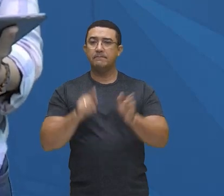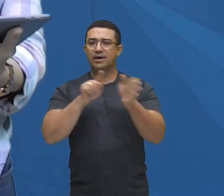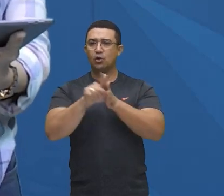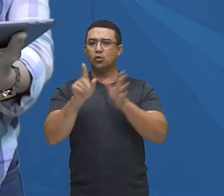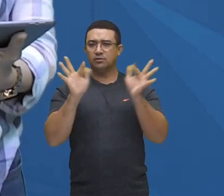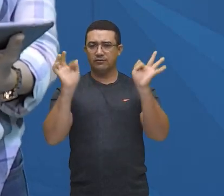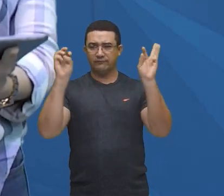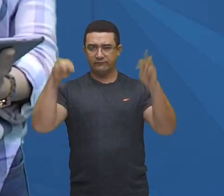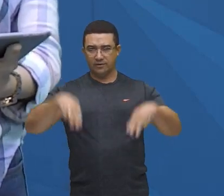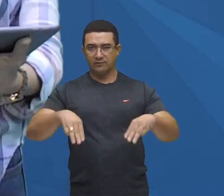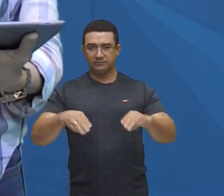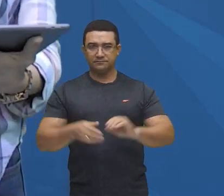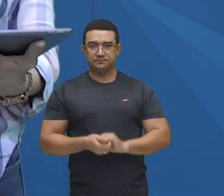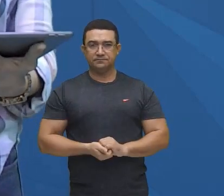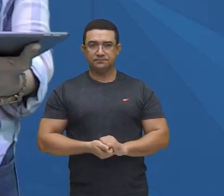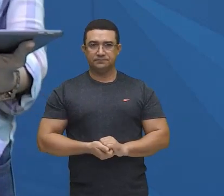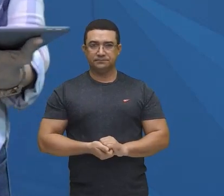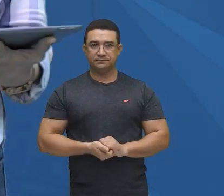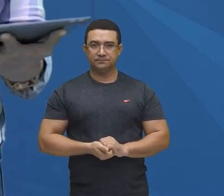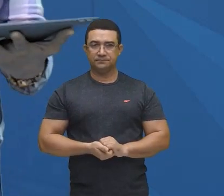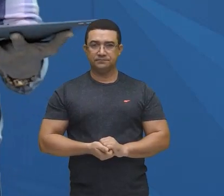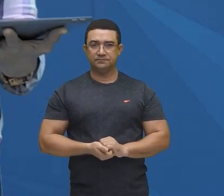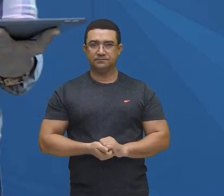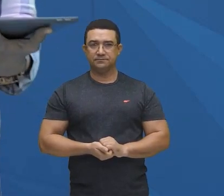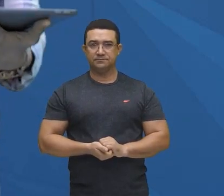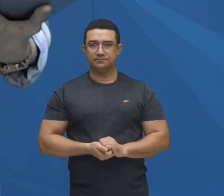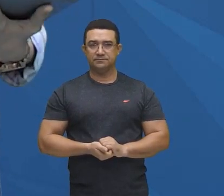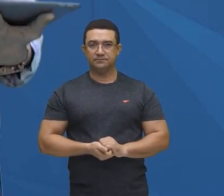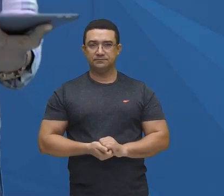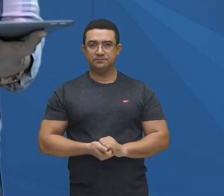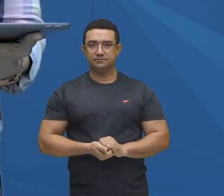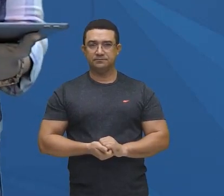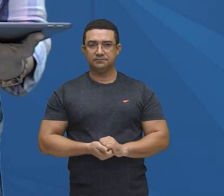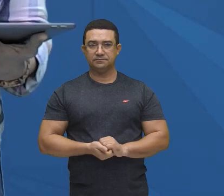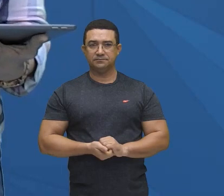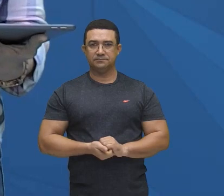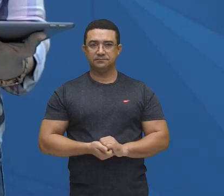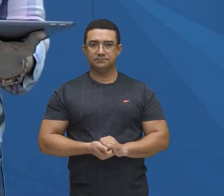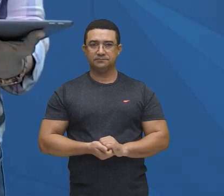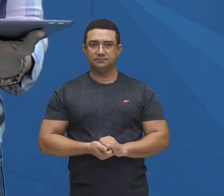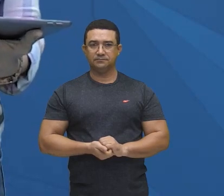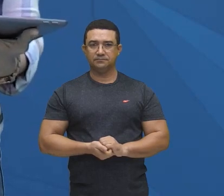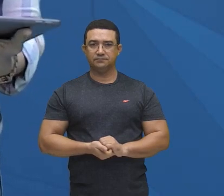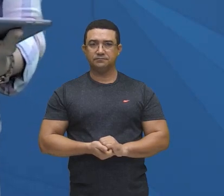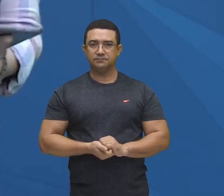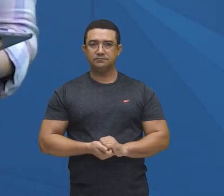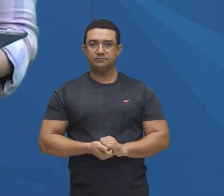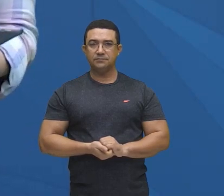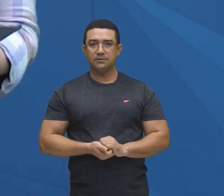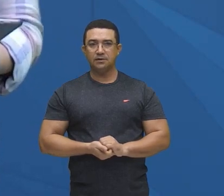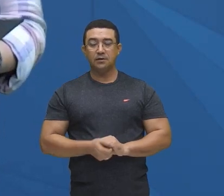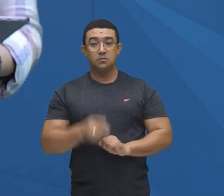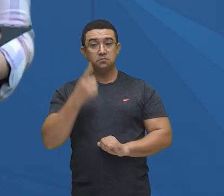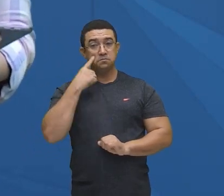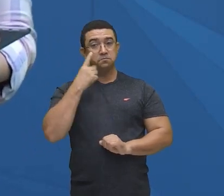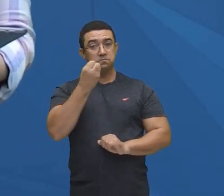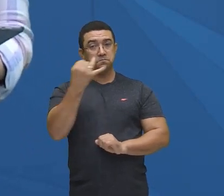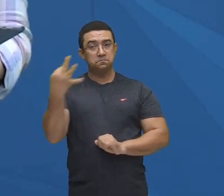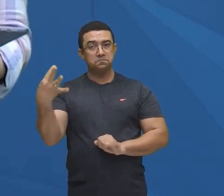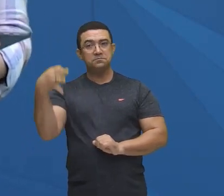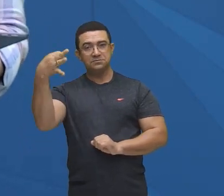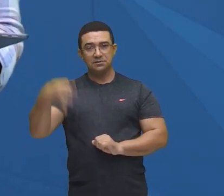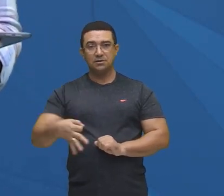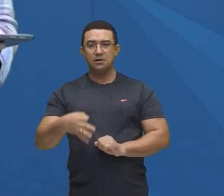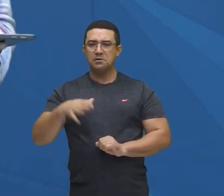nosso quiz. Essa daí vai definir quem acertou tudo e continuou no jogo, olha só. Em